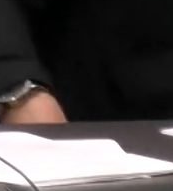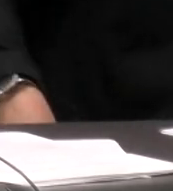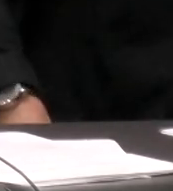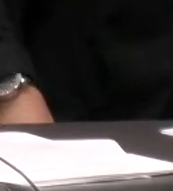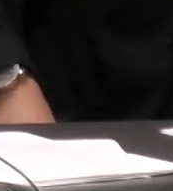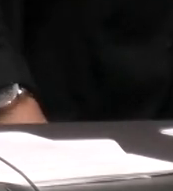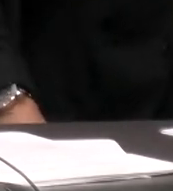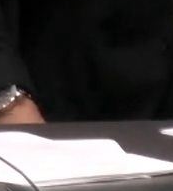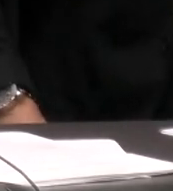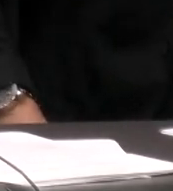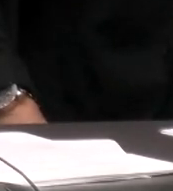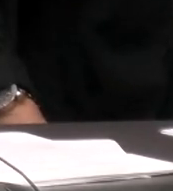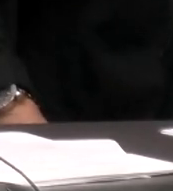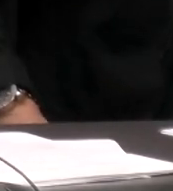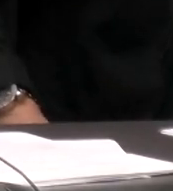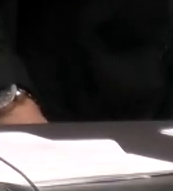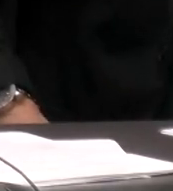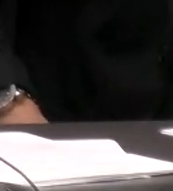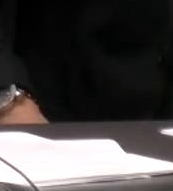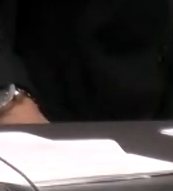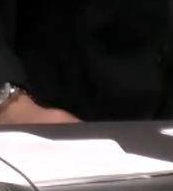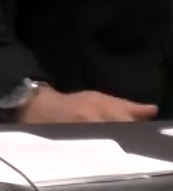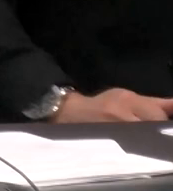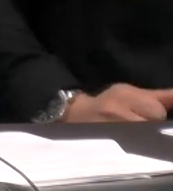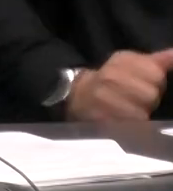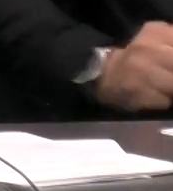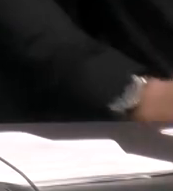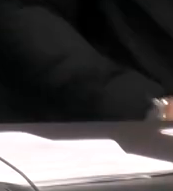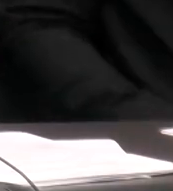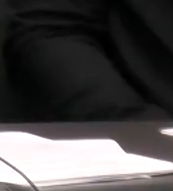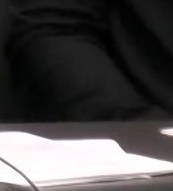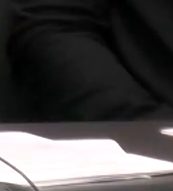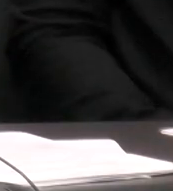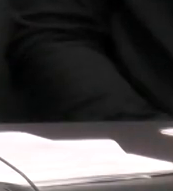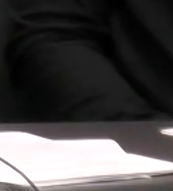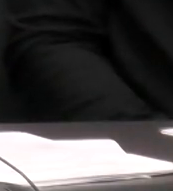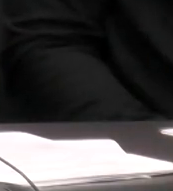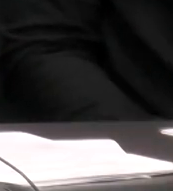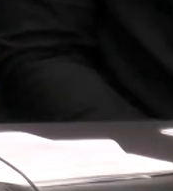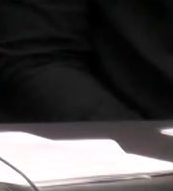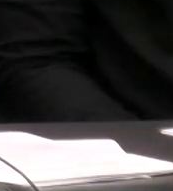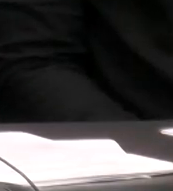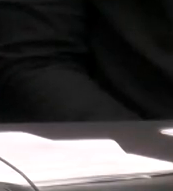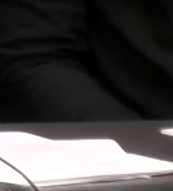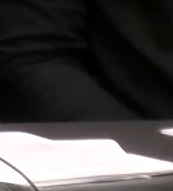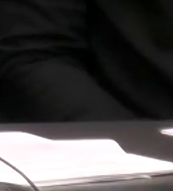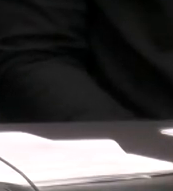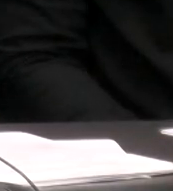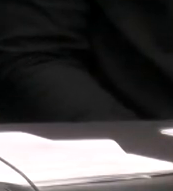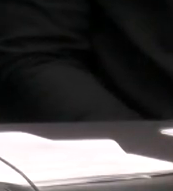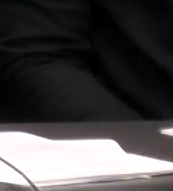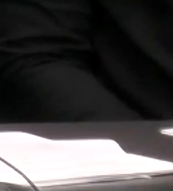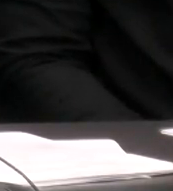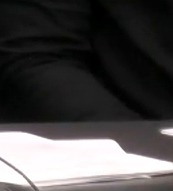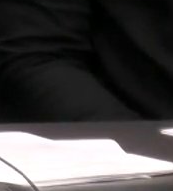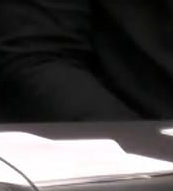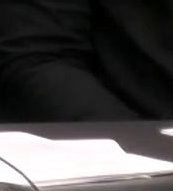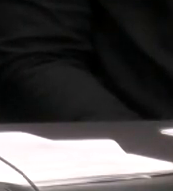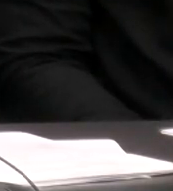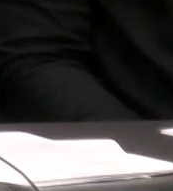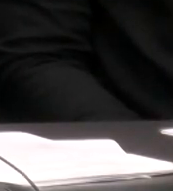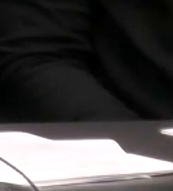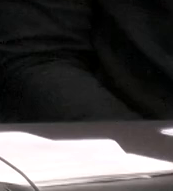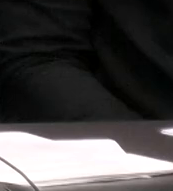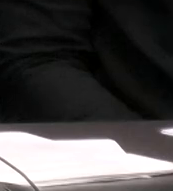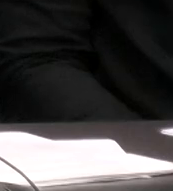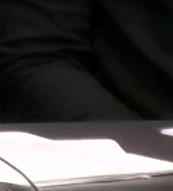só acrescentar alguns pontos. Primeiro, nós defendemos uma polícia investigativa, né, uma polícia